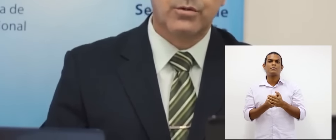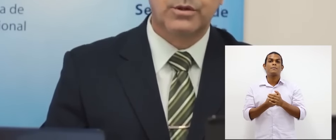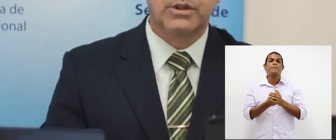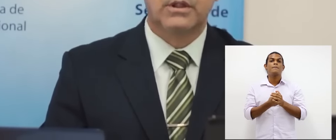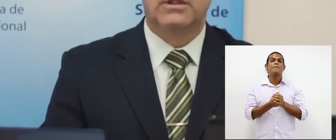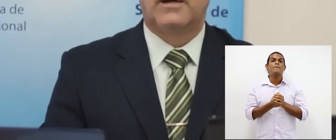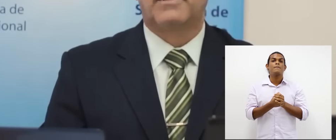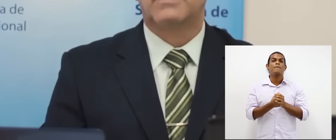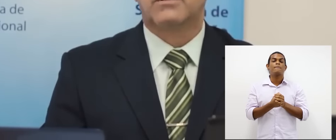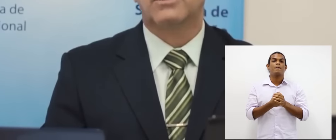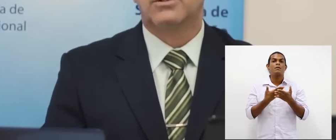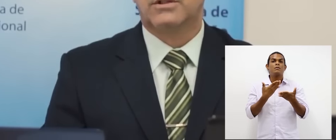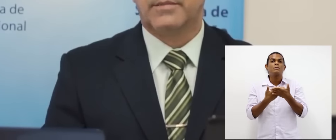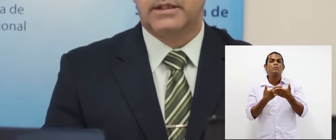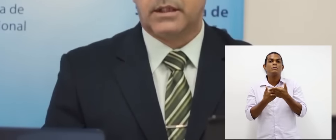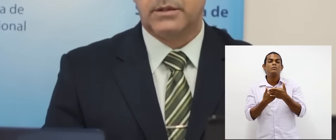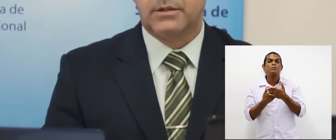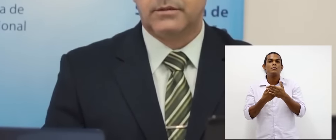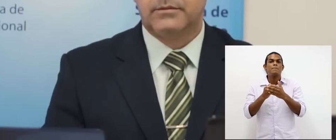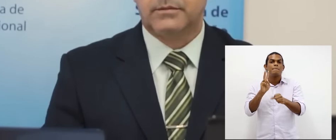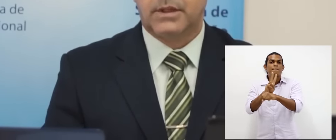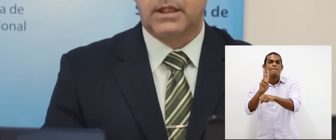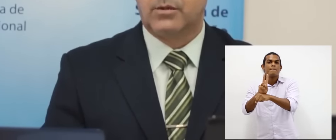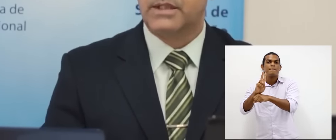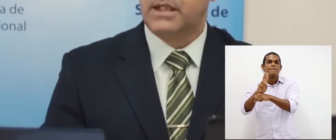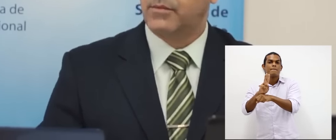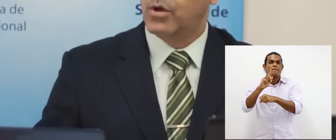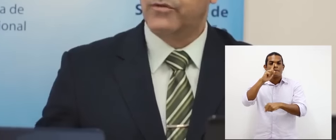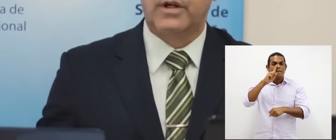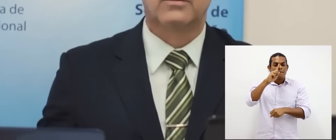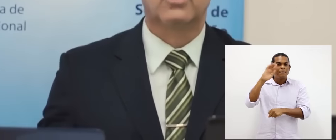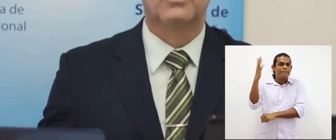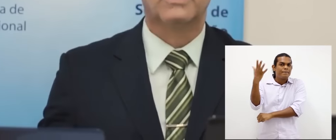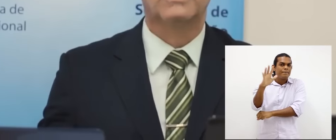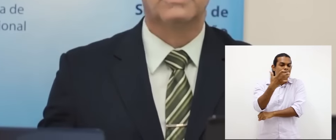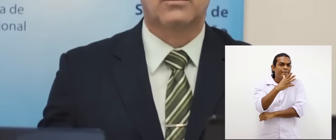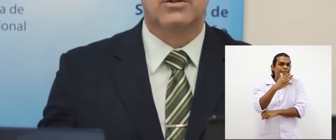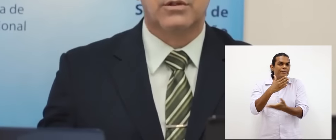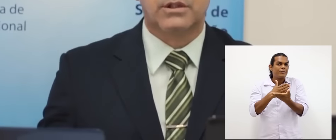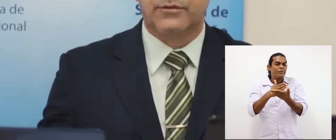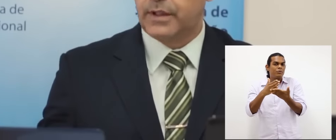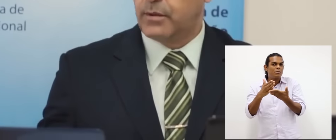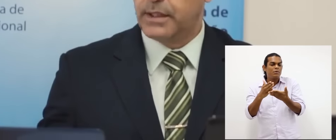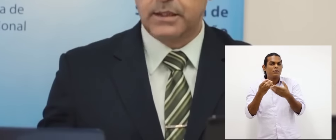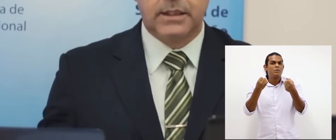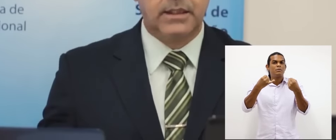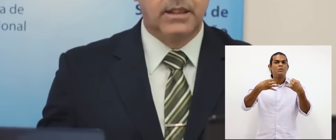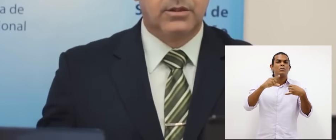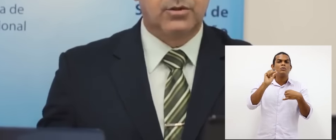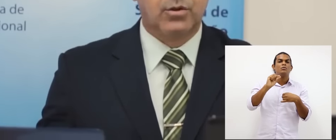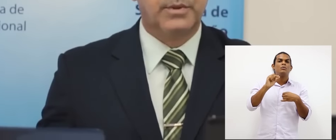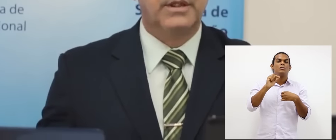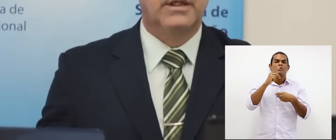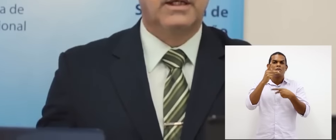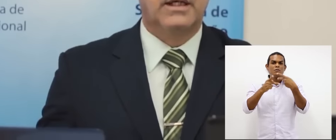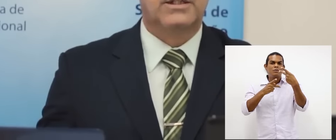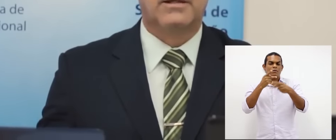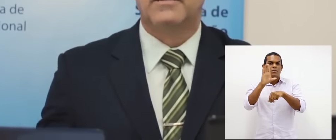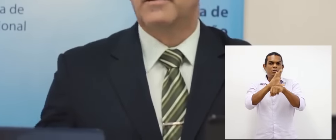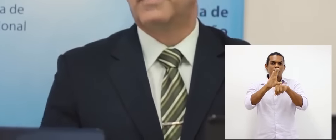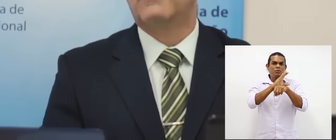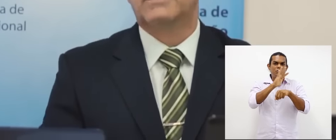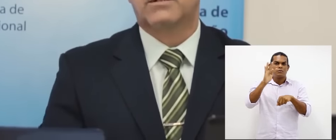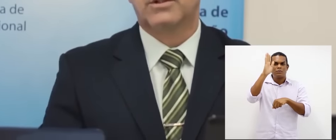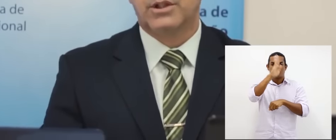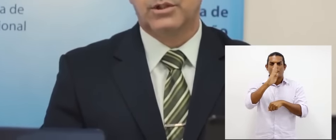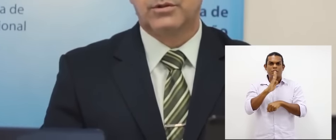os riscos, a prevenção de riscos ambientais. Tá? E começaremos logo falando sobre o que diz a Constituição Federal Brasileira sobre